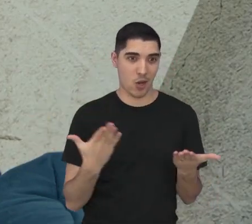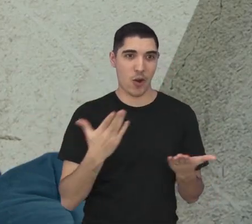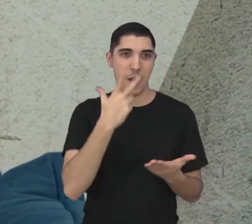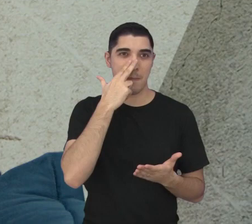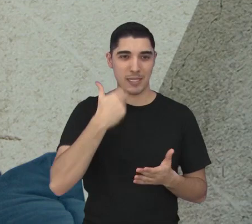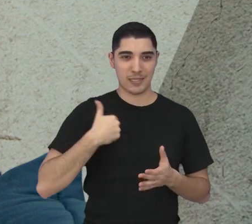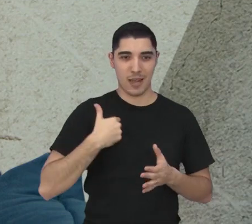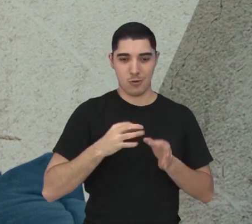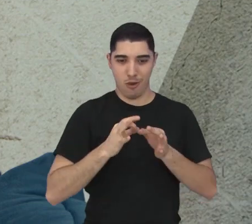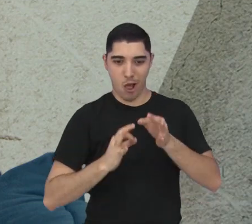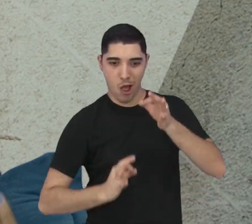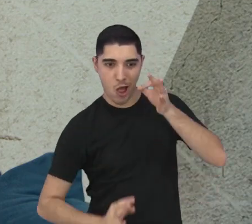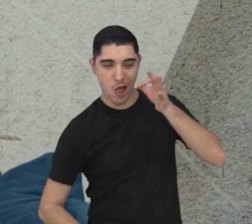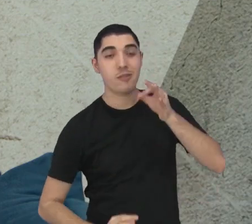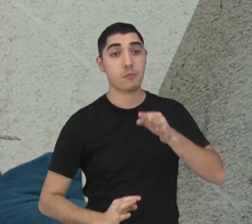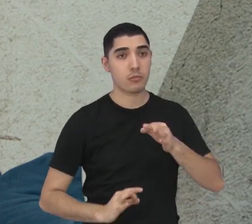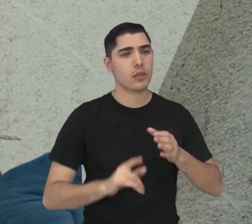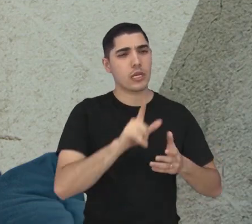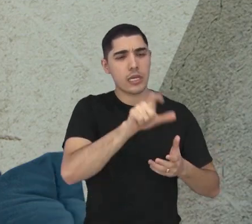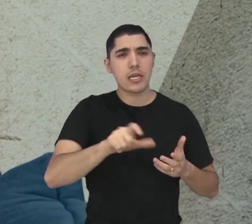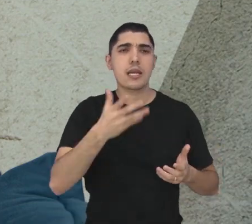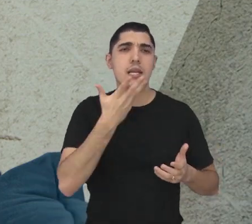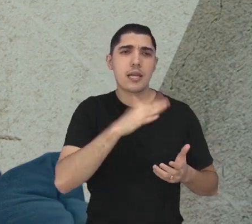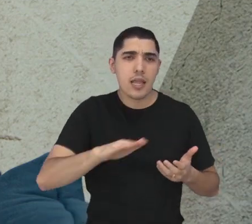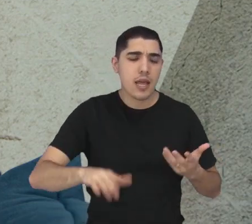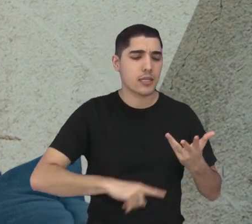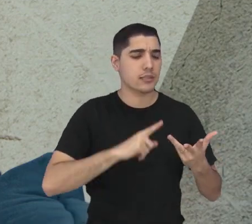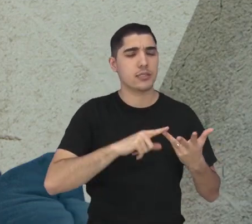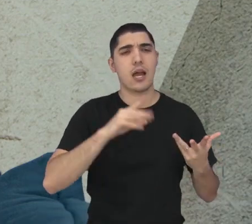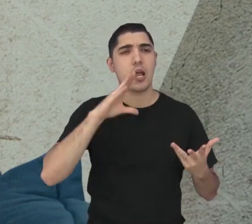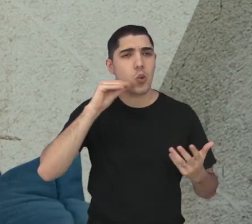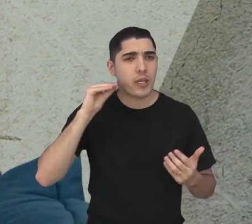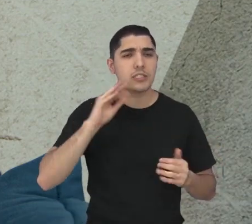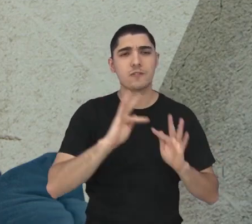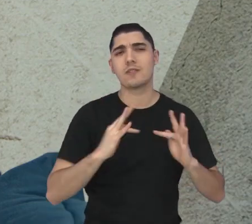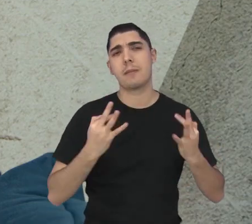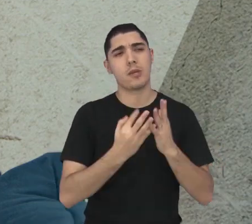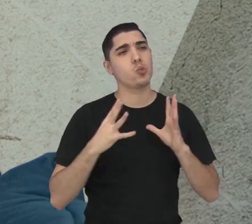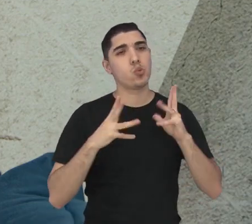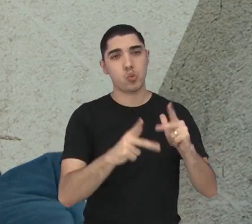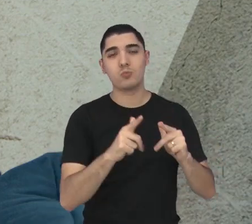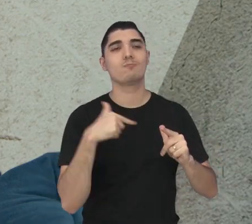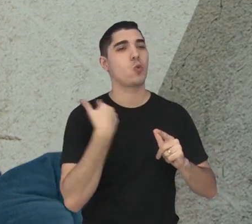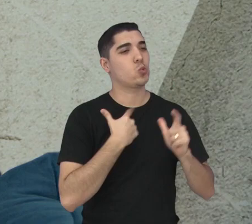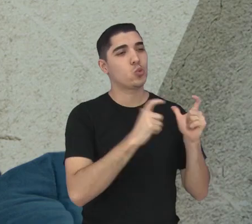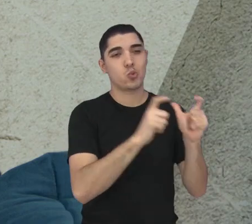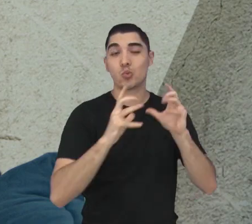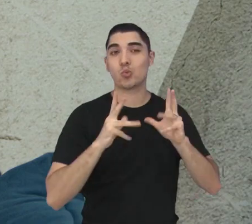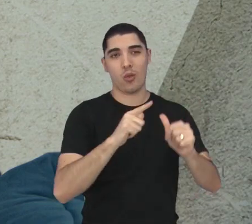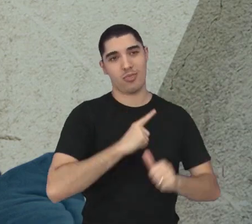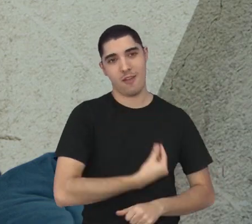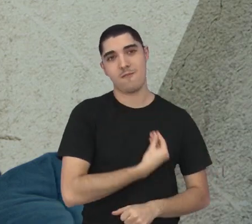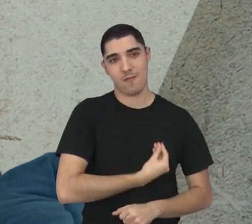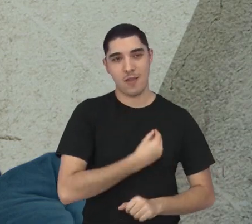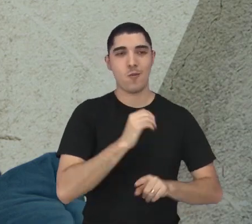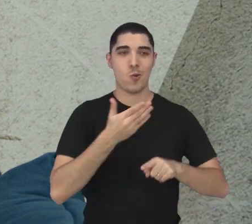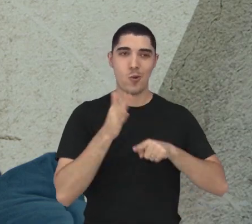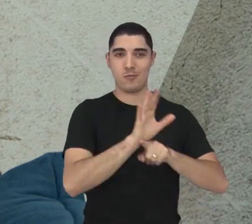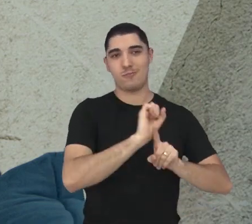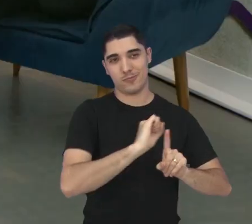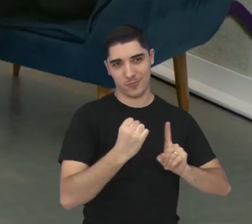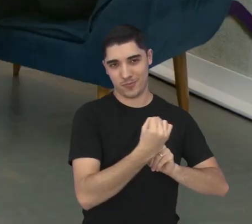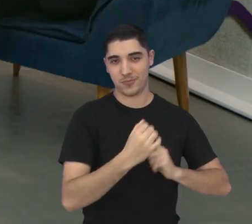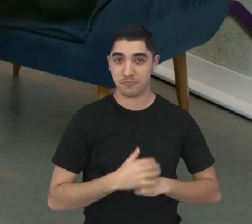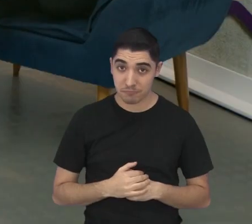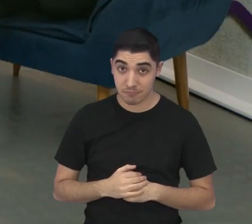área importante, com criança e adolescente, jovens, famílias, nós realmente estamos em todos os lugares. E a